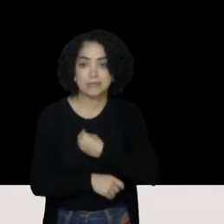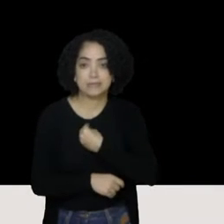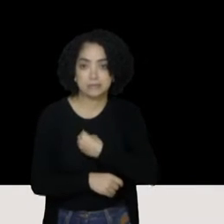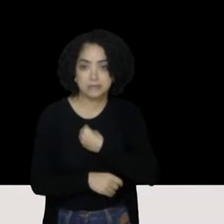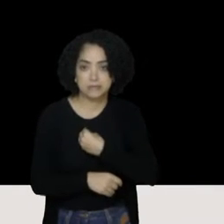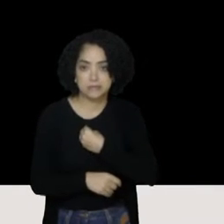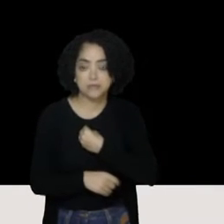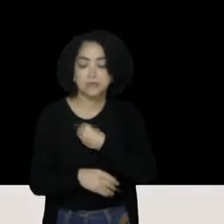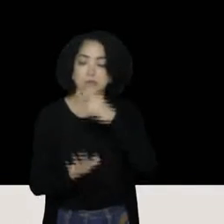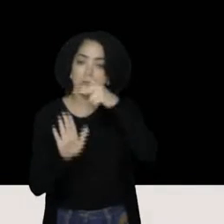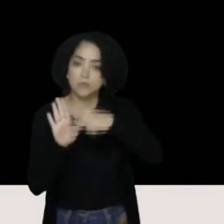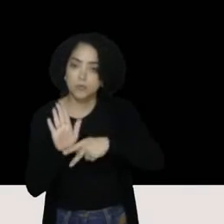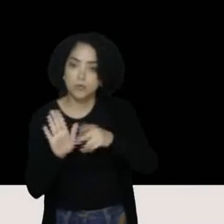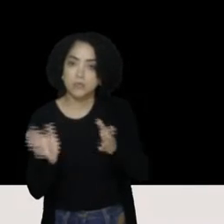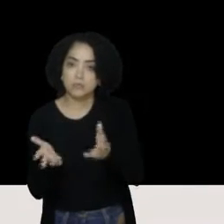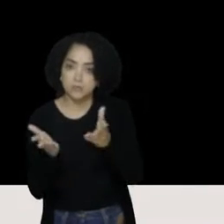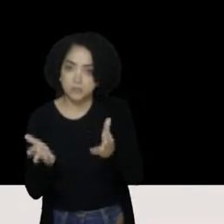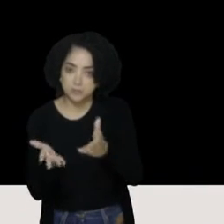de incentivo